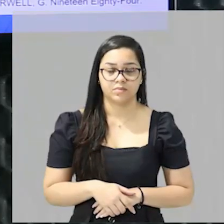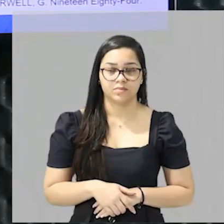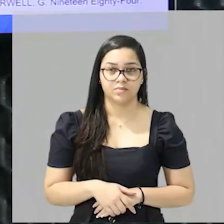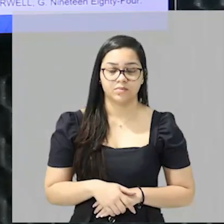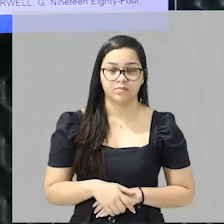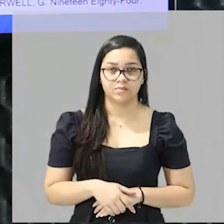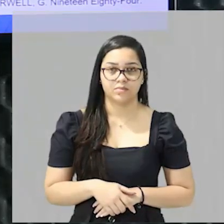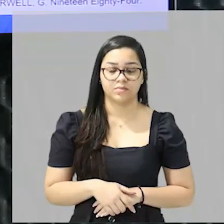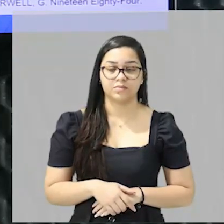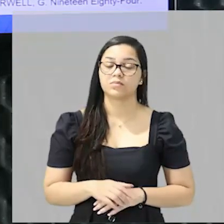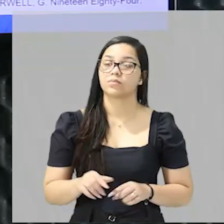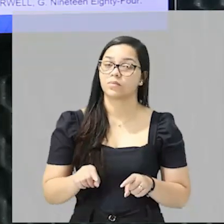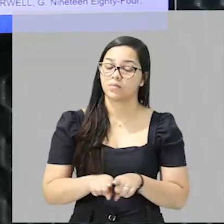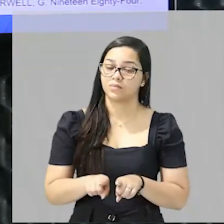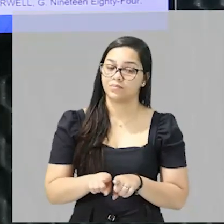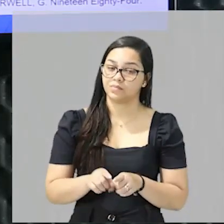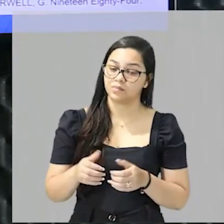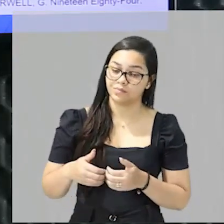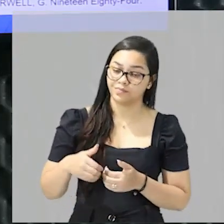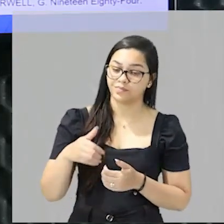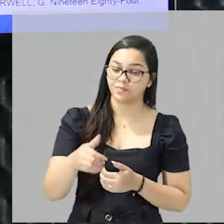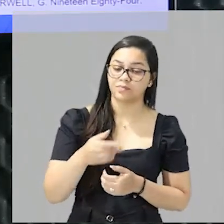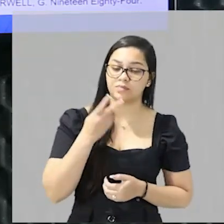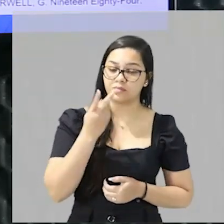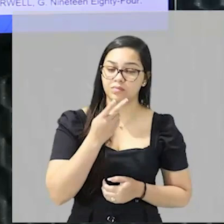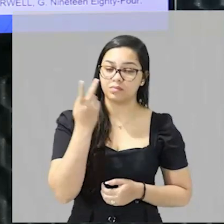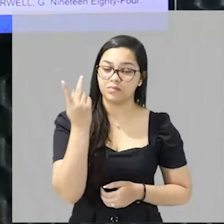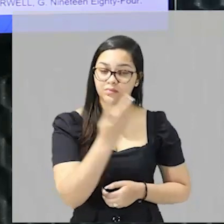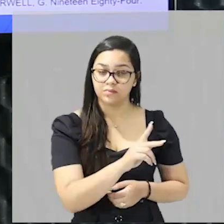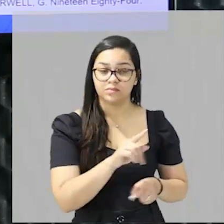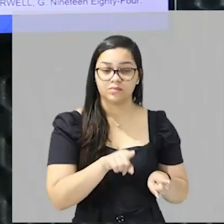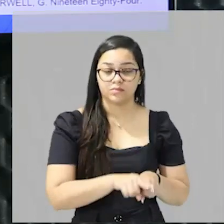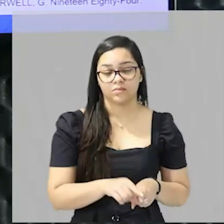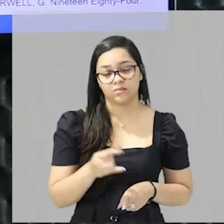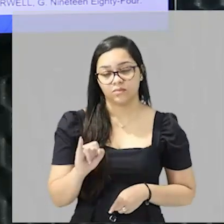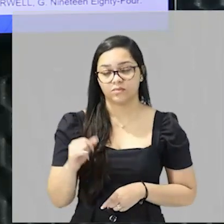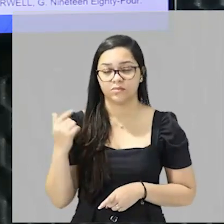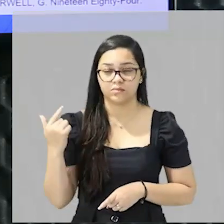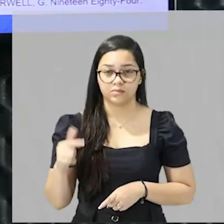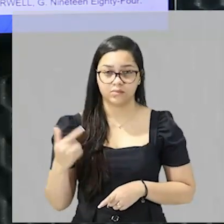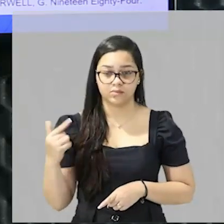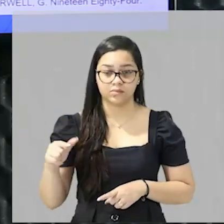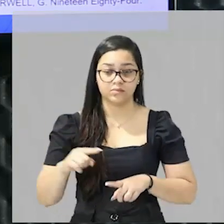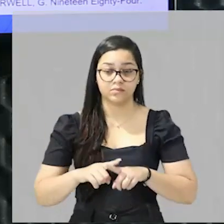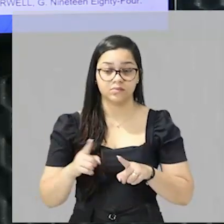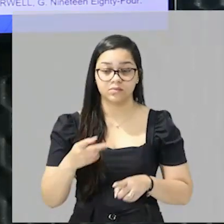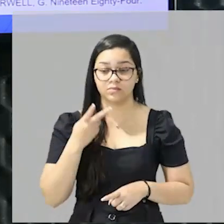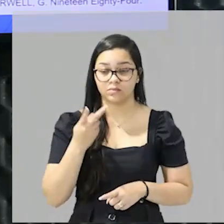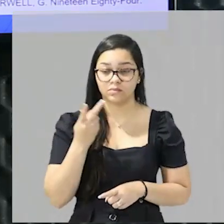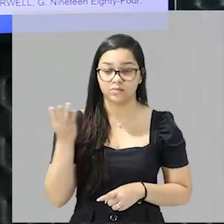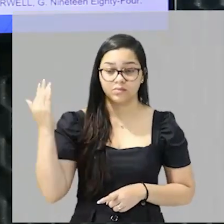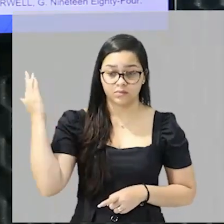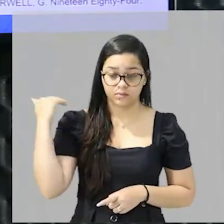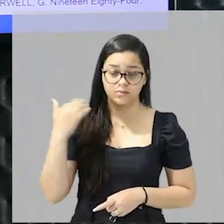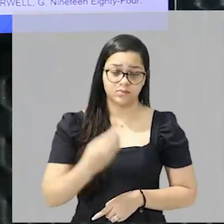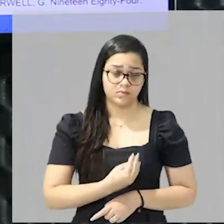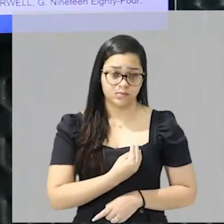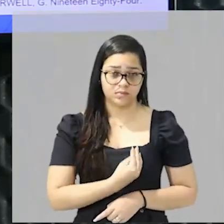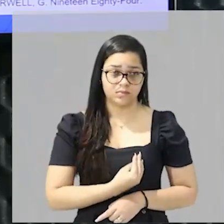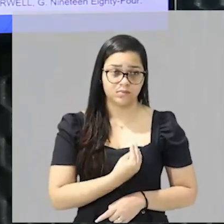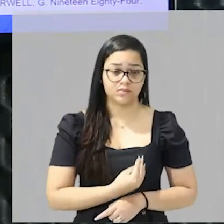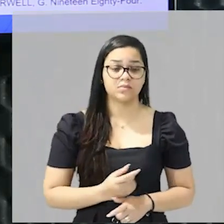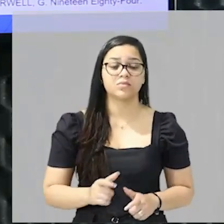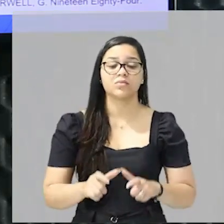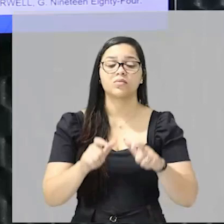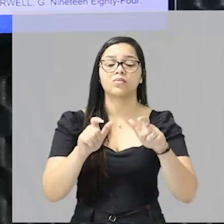all? Então, ele continua na argumentação. Então, se não tem, mas se ele afirma que o passado existe, onde